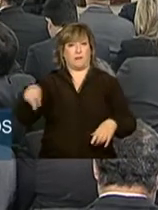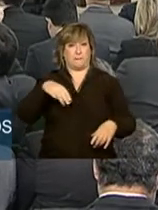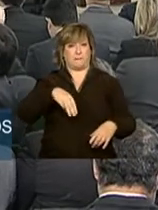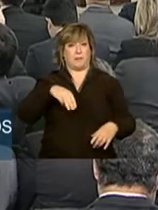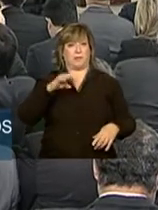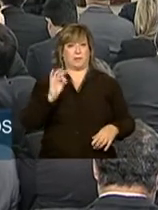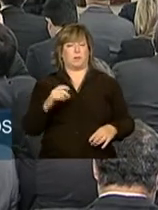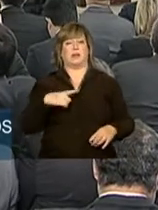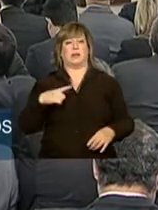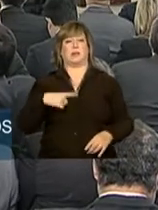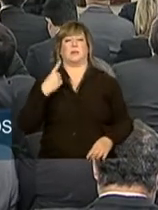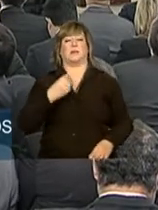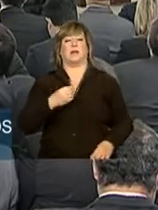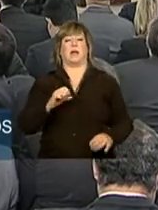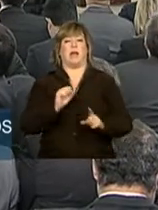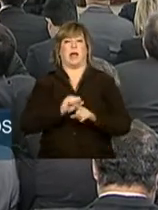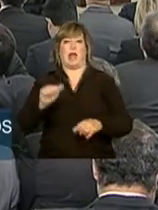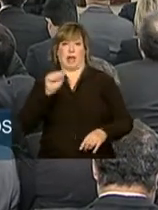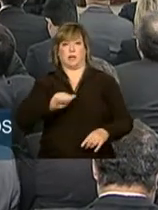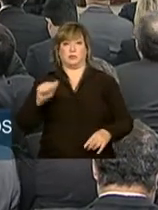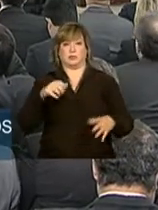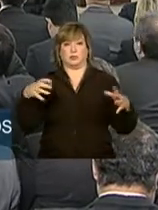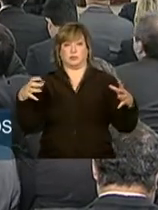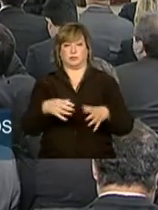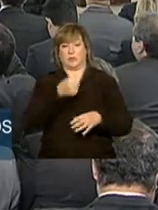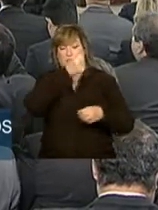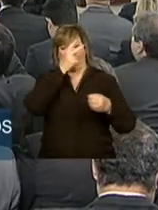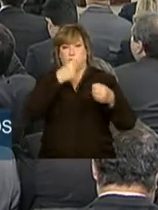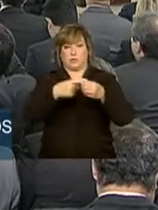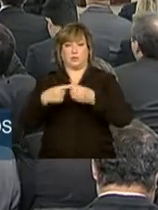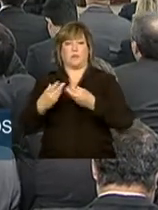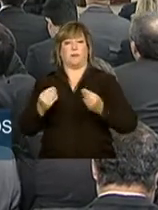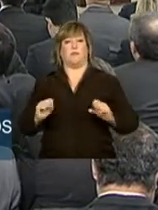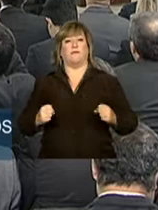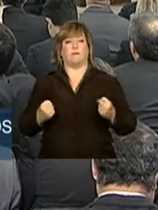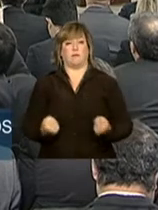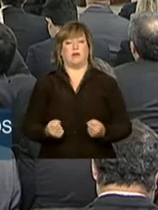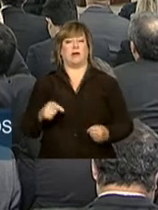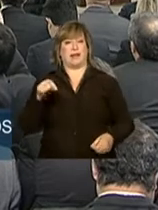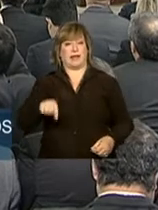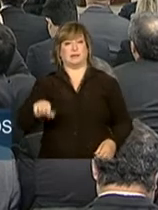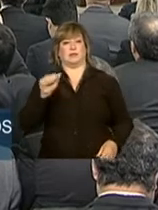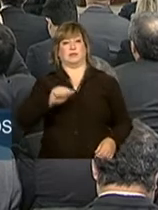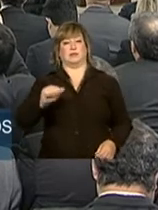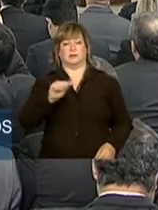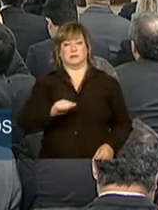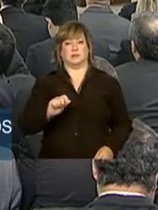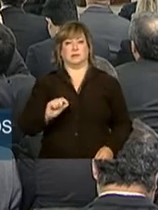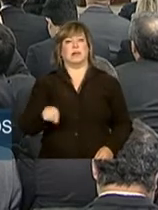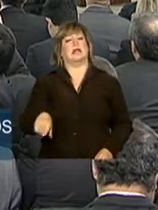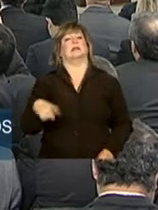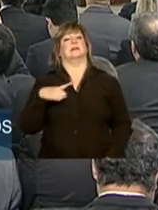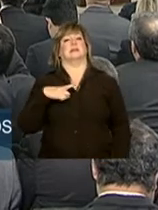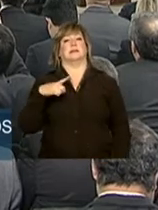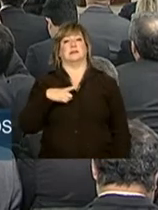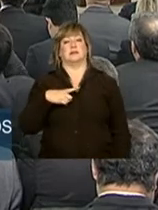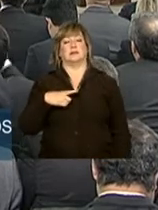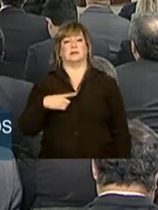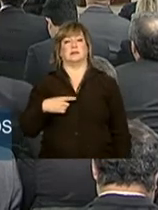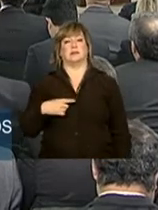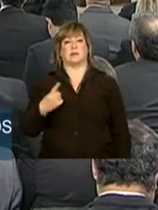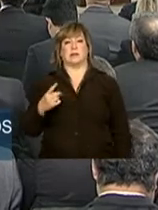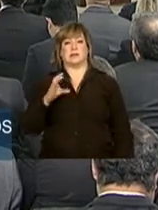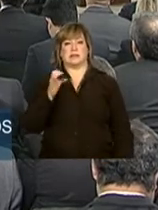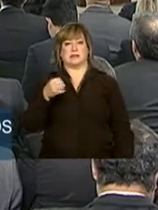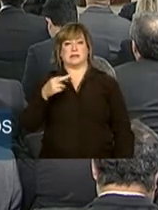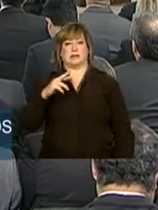uma associação dos municípios que é uma associação muito forte. Essa associação ela tem uma central